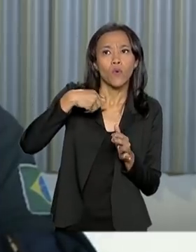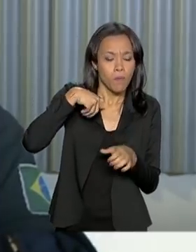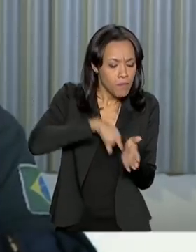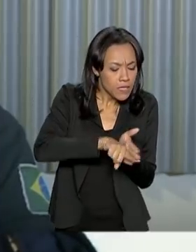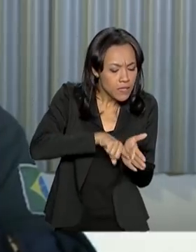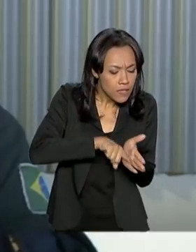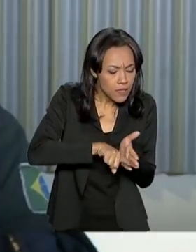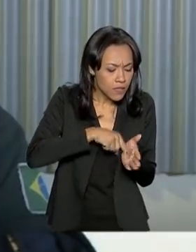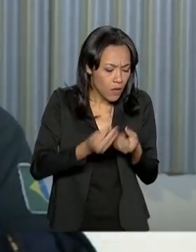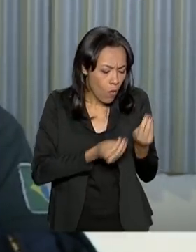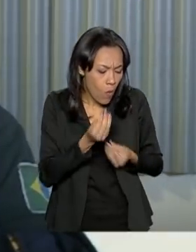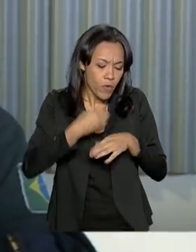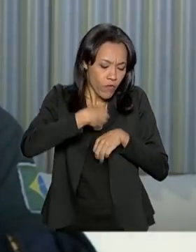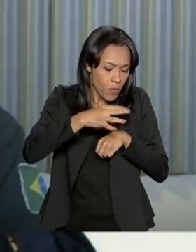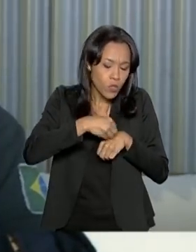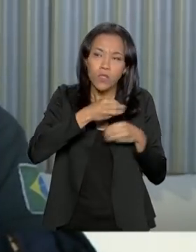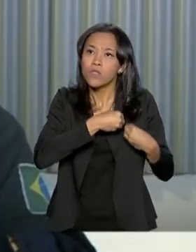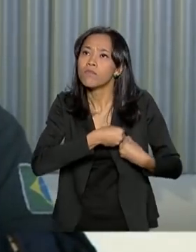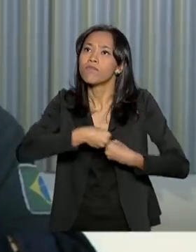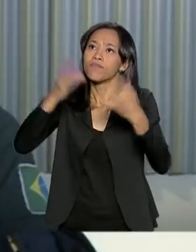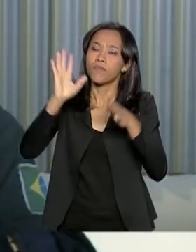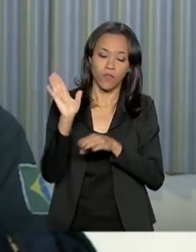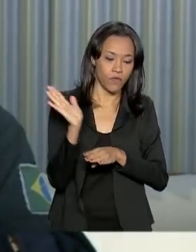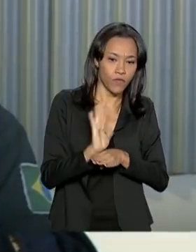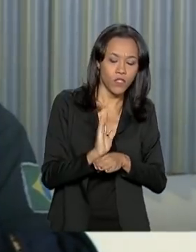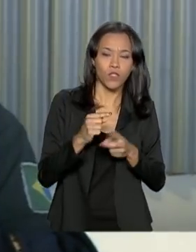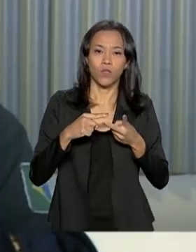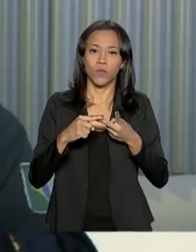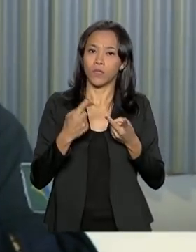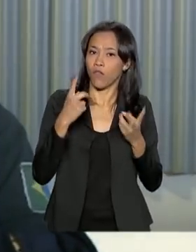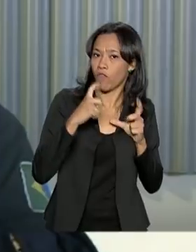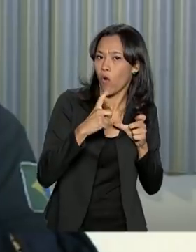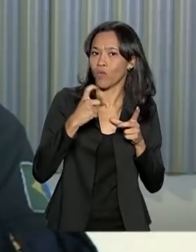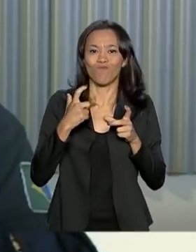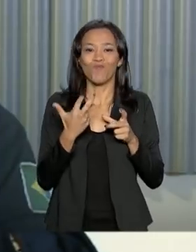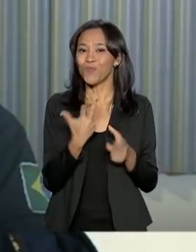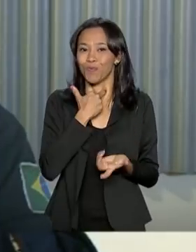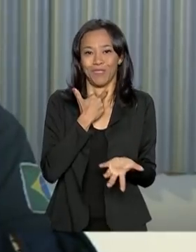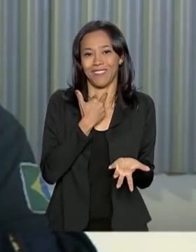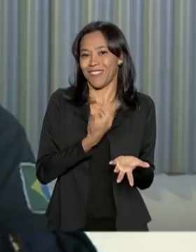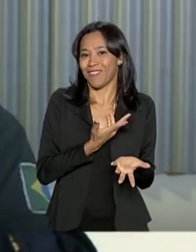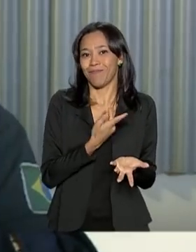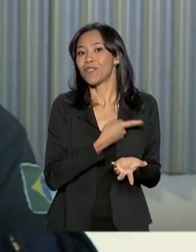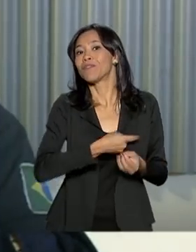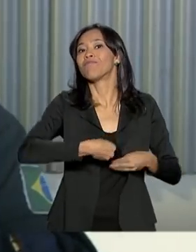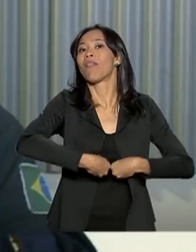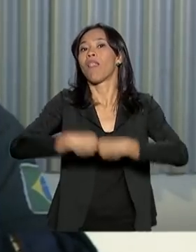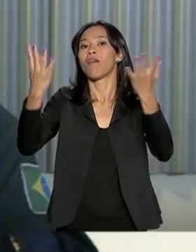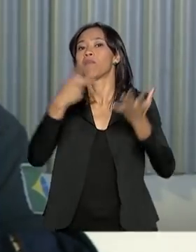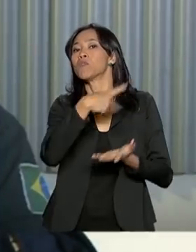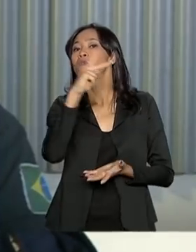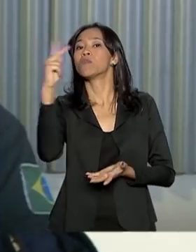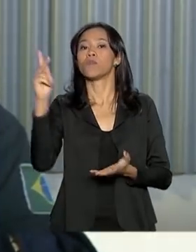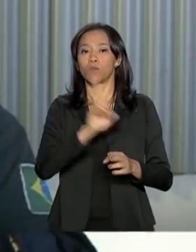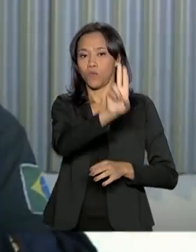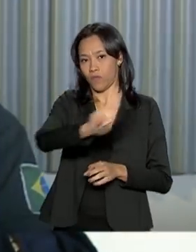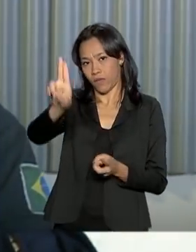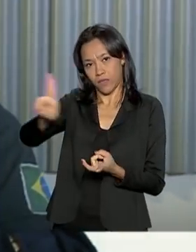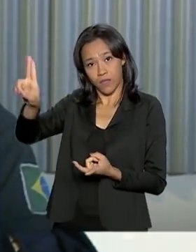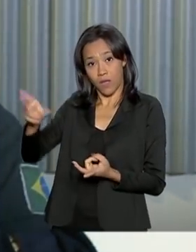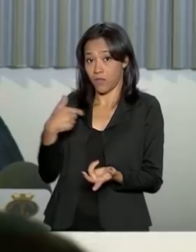das suas pesquisas, fotos, vídeos, etc. e tal, para suas universidades e aí adiantassem as